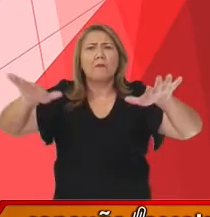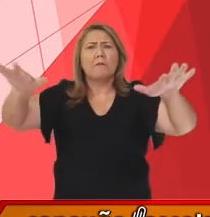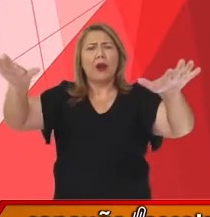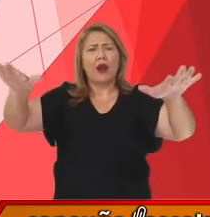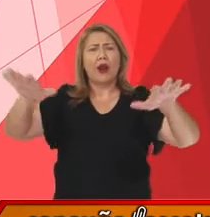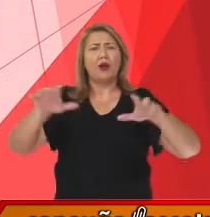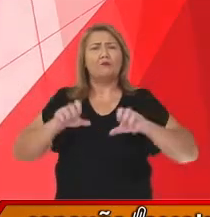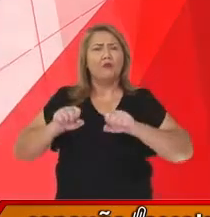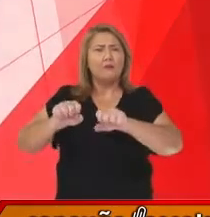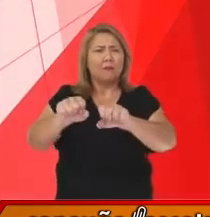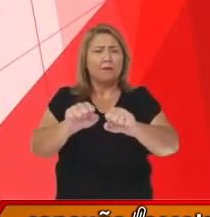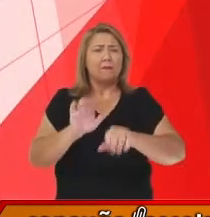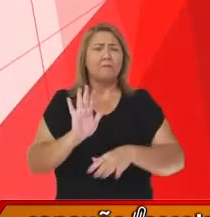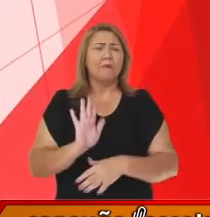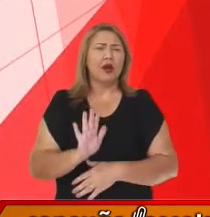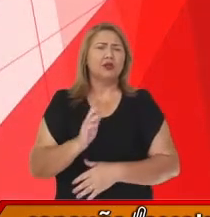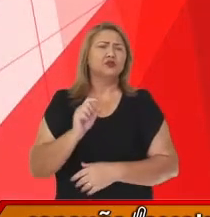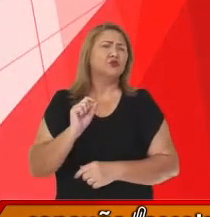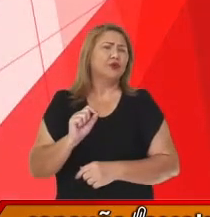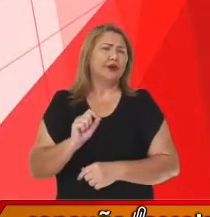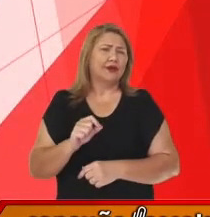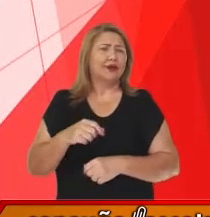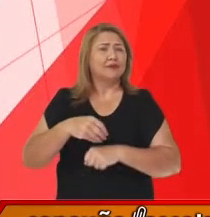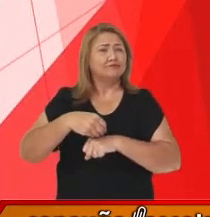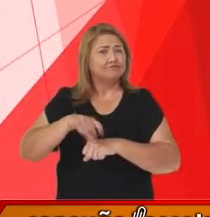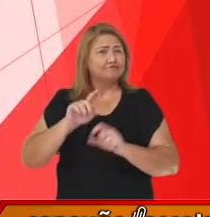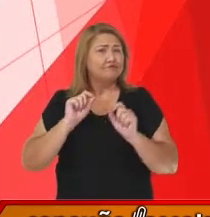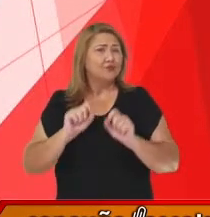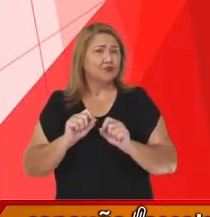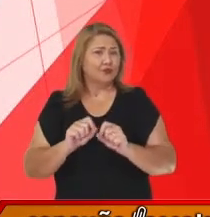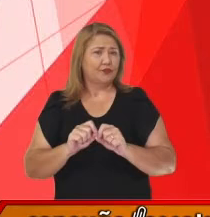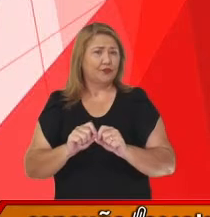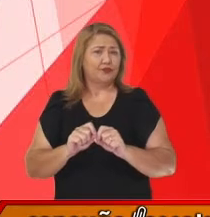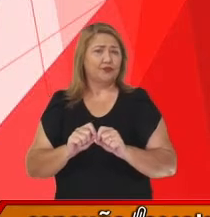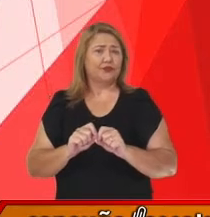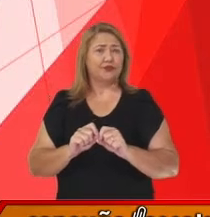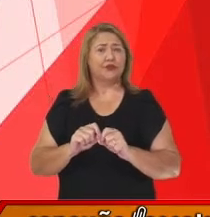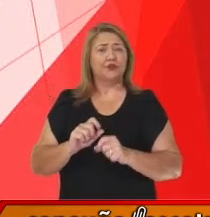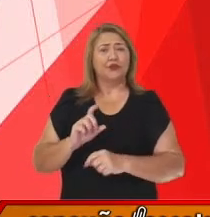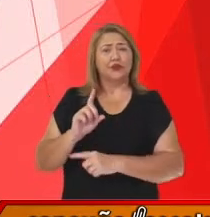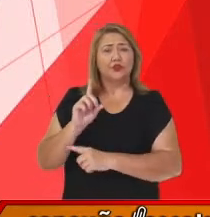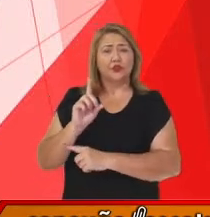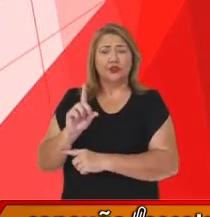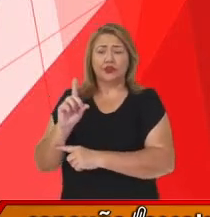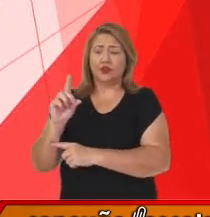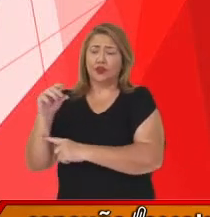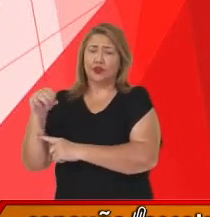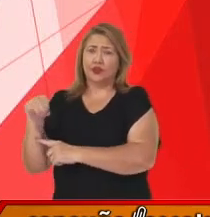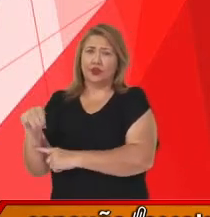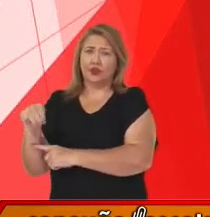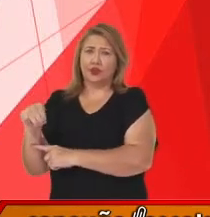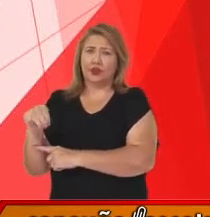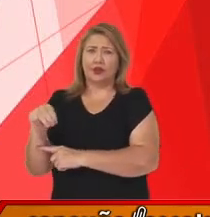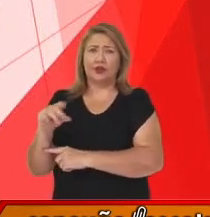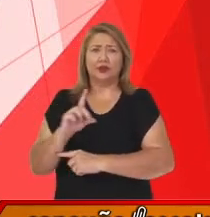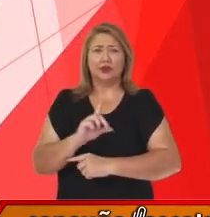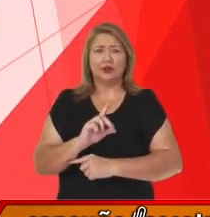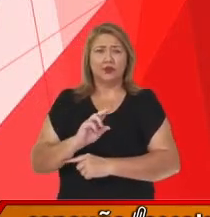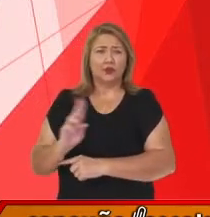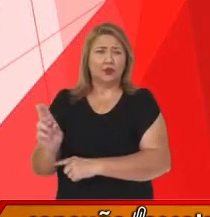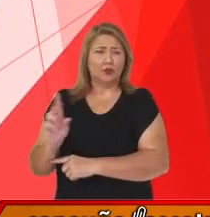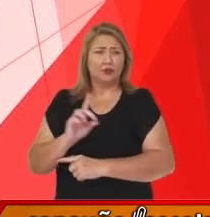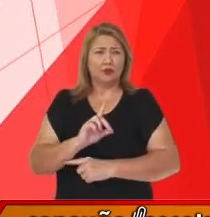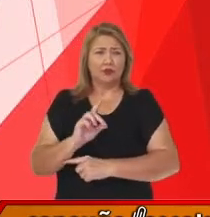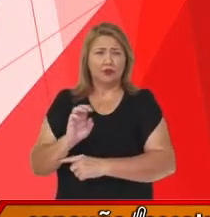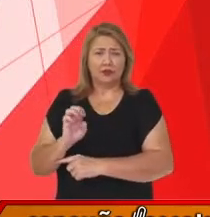nós não podemos esquecer de citar essa doutrina do Destino Manifesto, onde os Estados Unidos